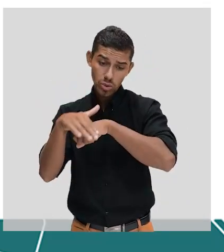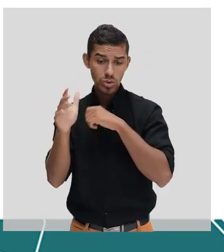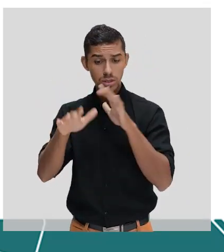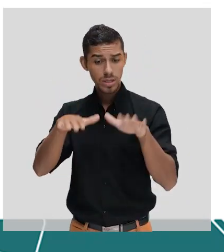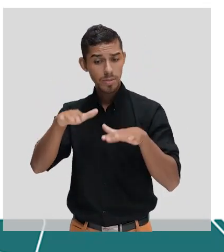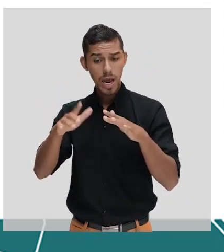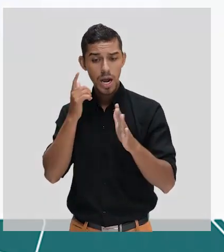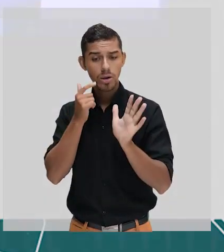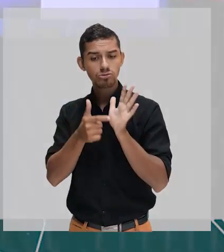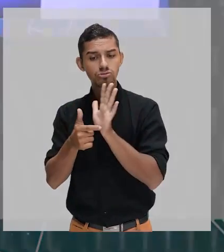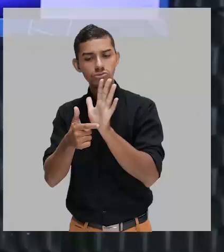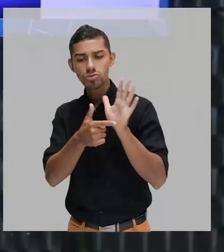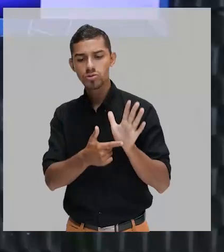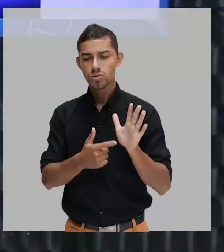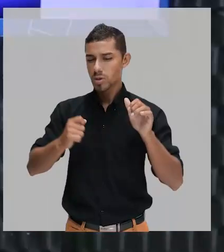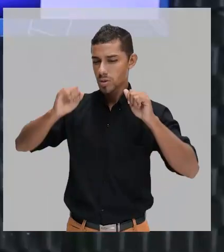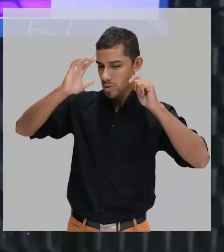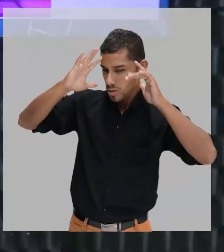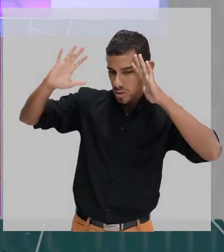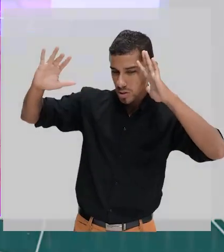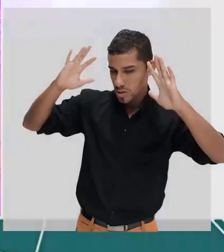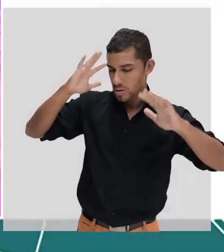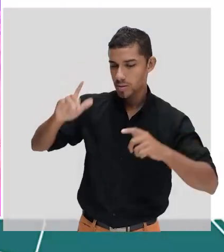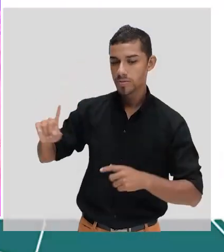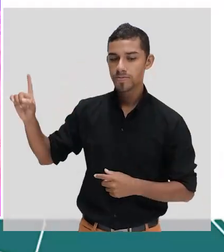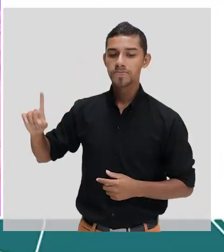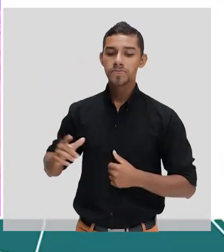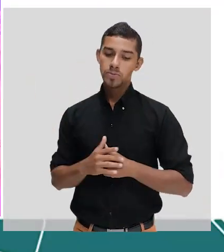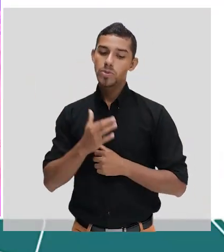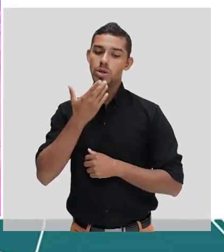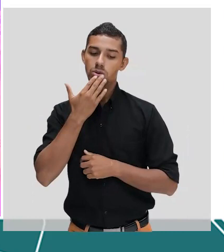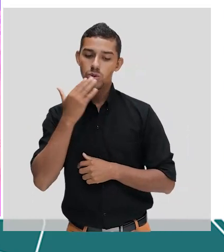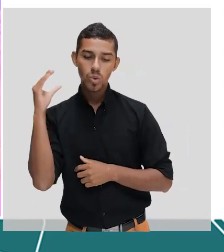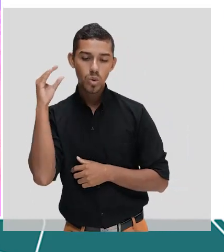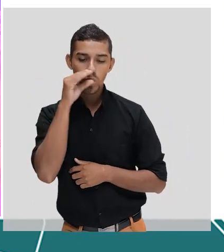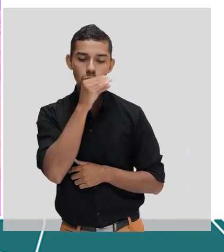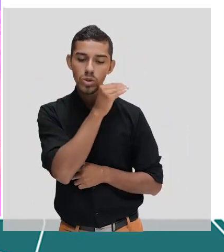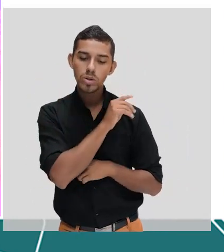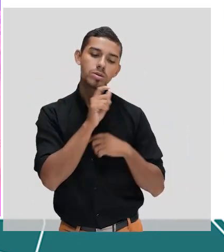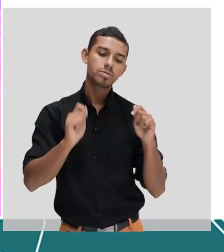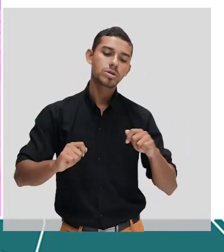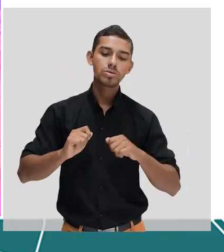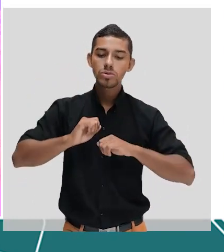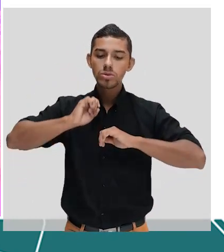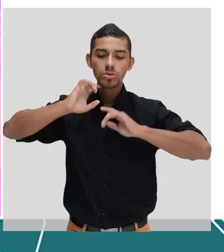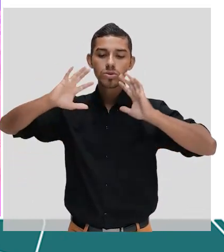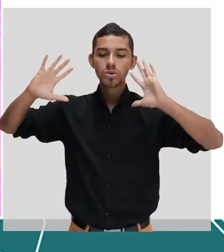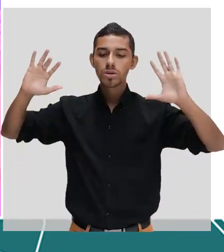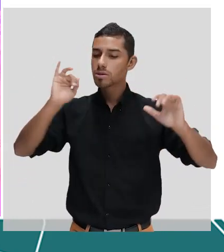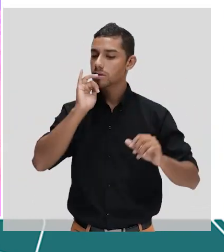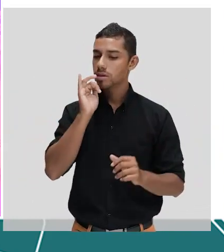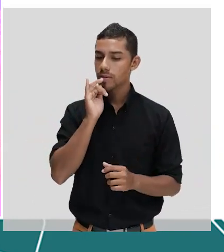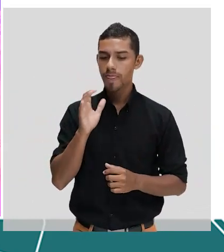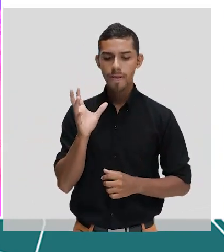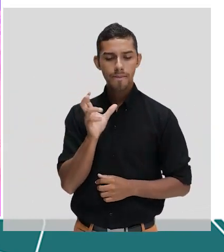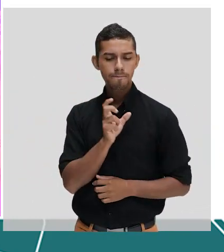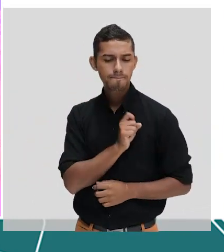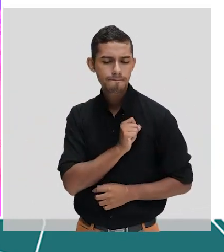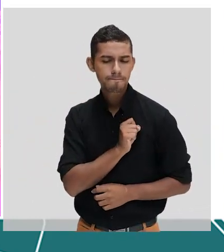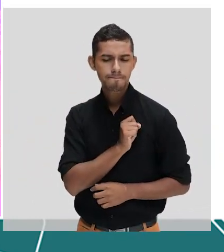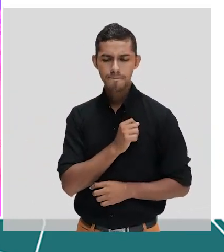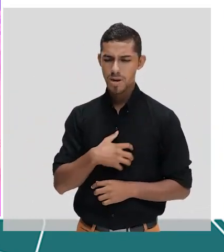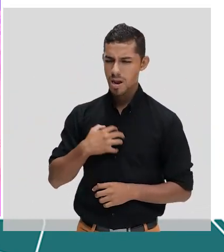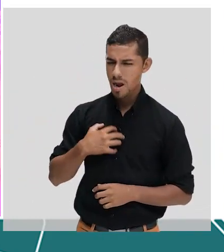for, cria esse ambiente mais lúdico. As cores quentes, as luzes quentes, elas podem dar a ideia de paixão,